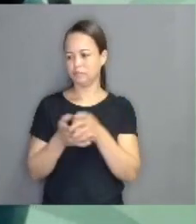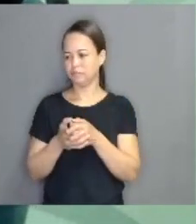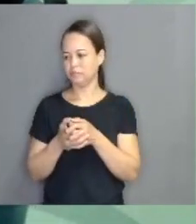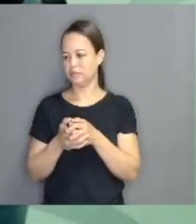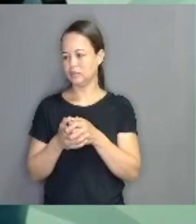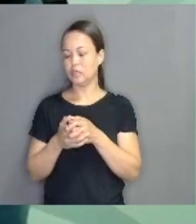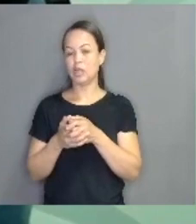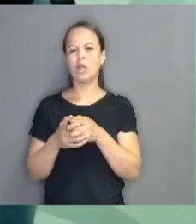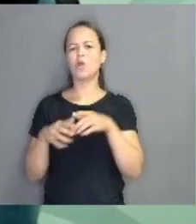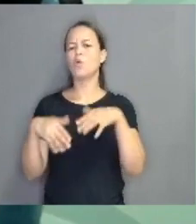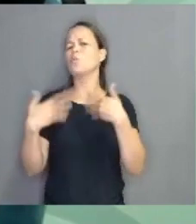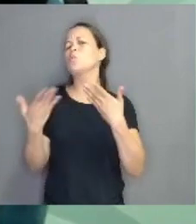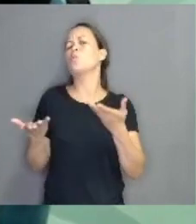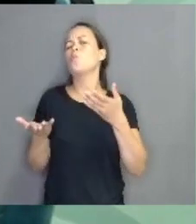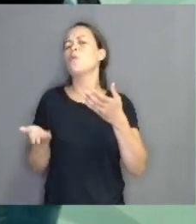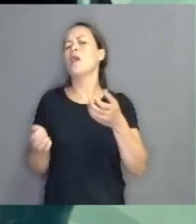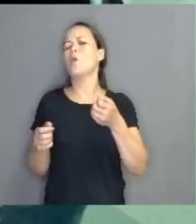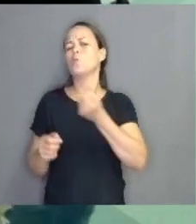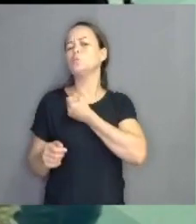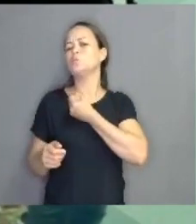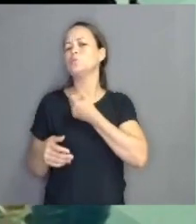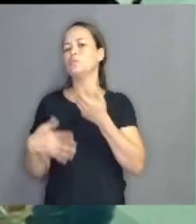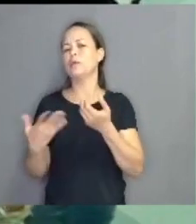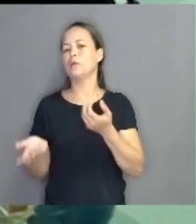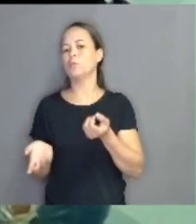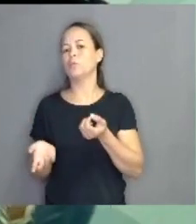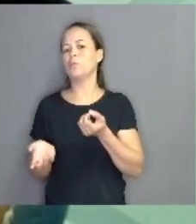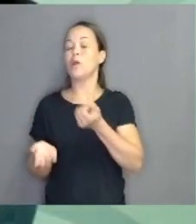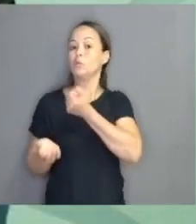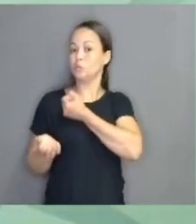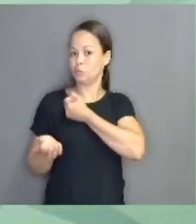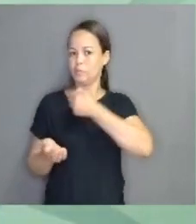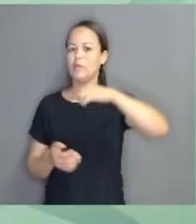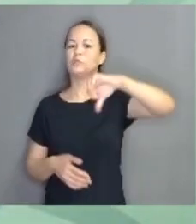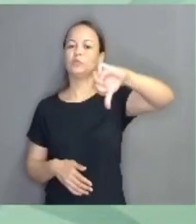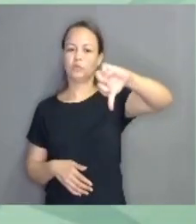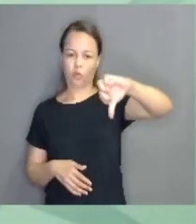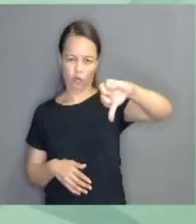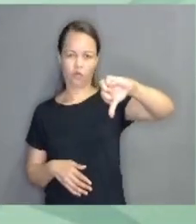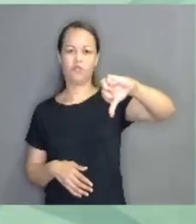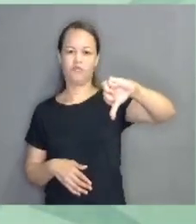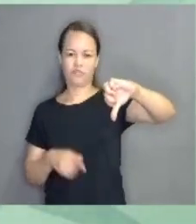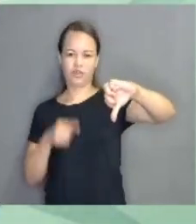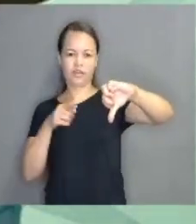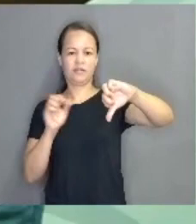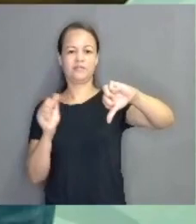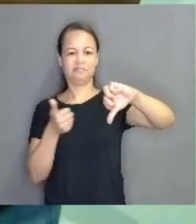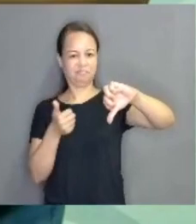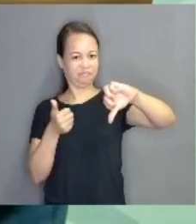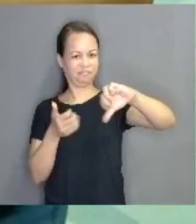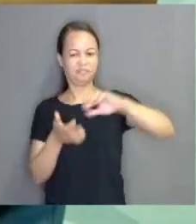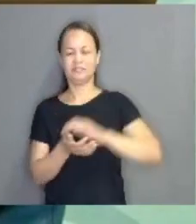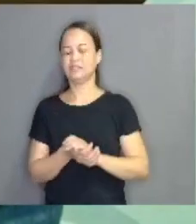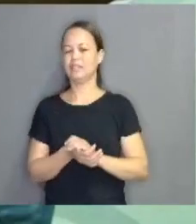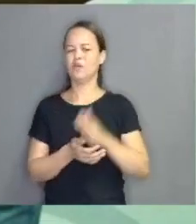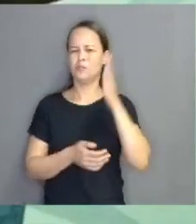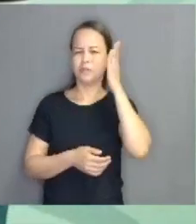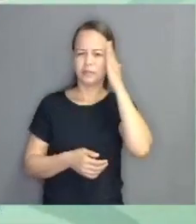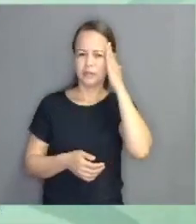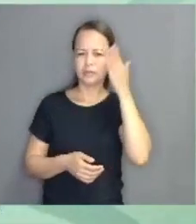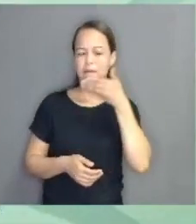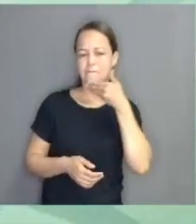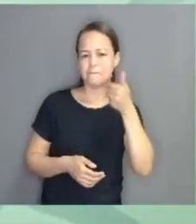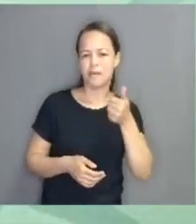Muito bem. Sabe que número é esse? Esse é o número 9. É isso aí, pessoal. Então, vamos entender melhor o que